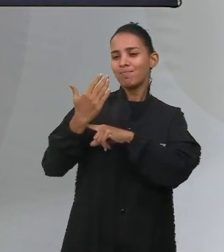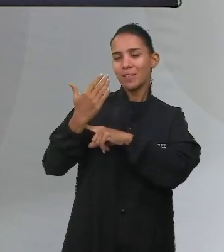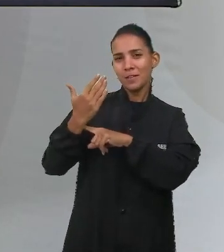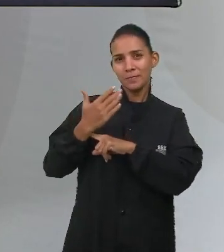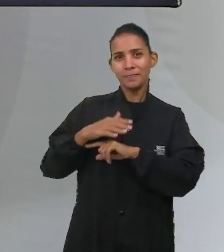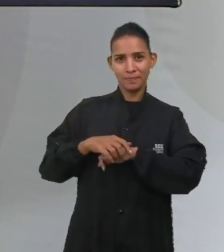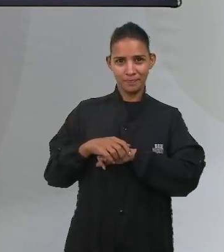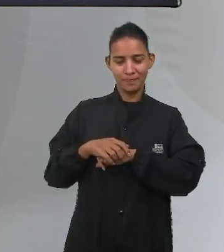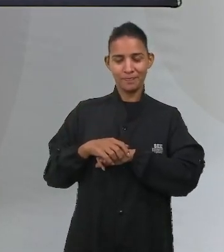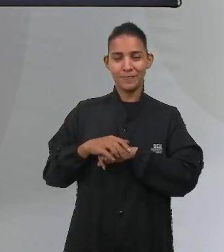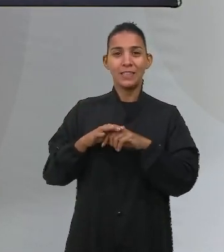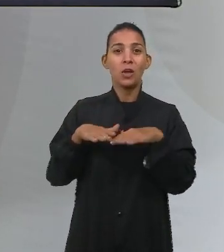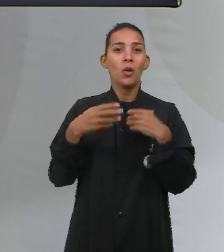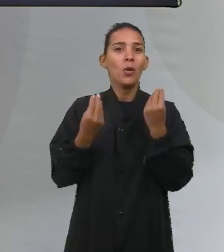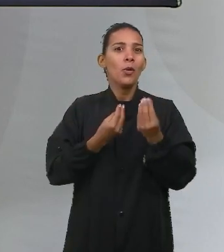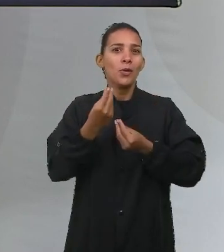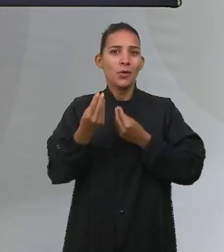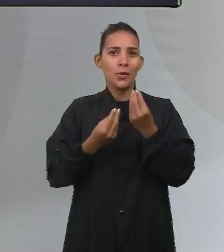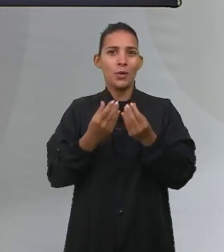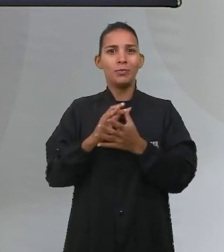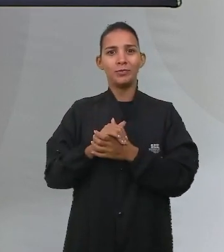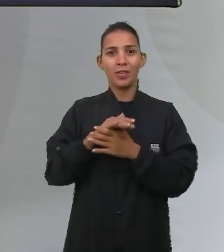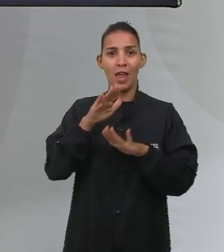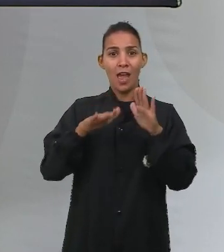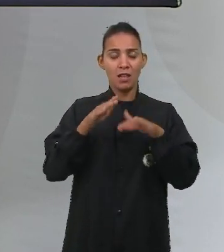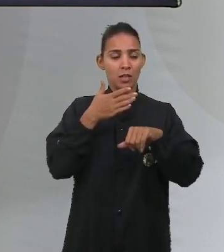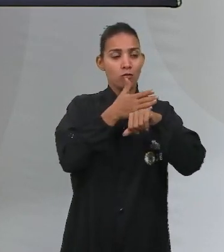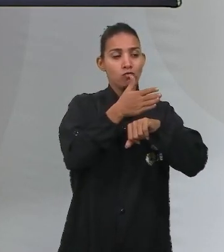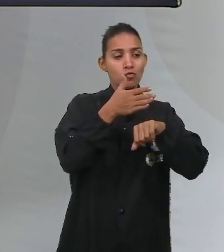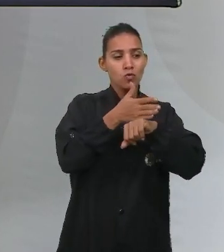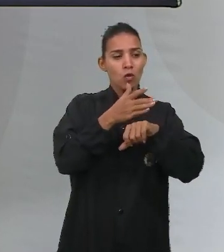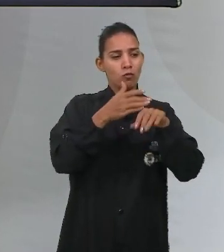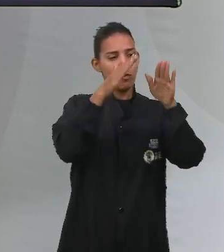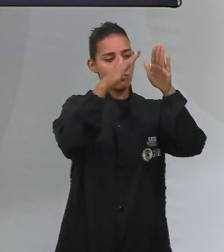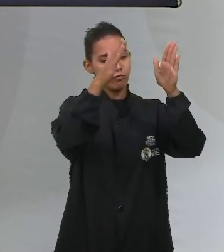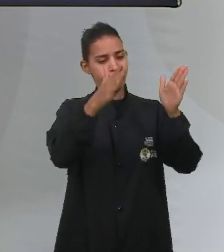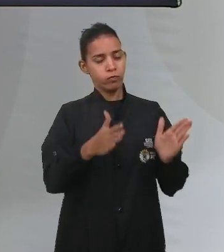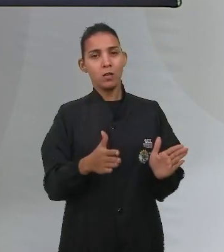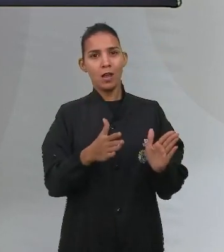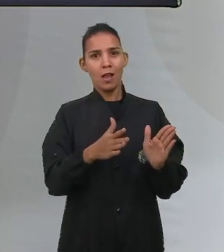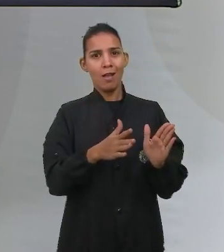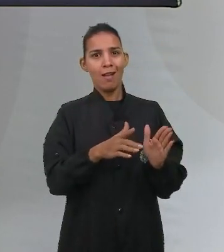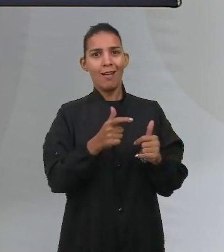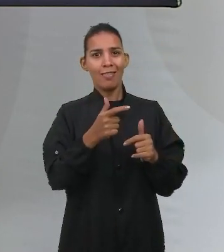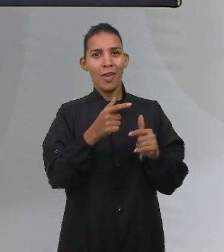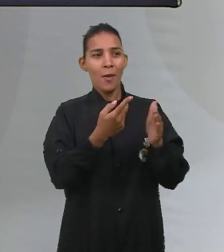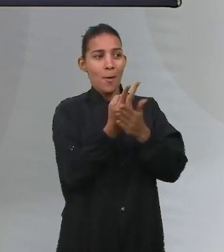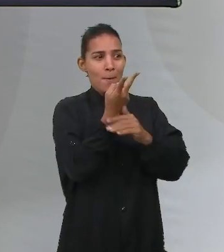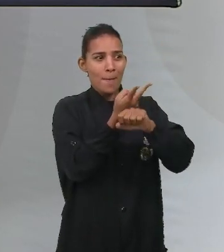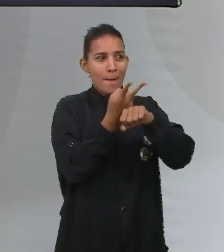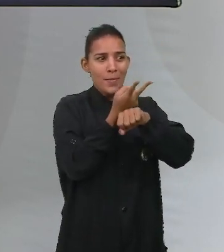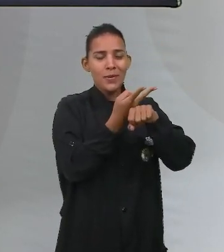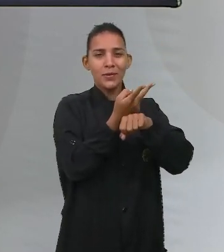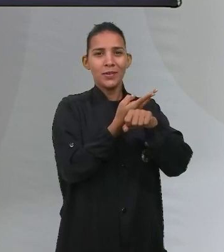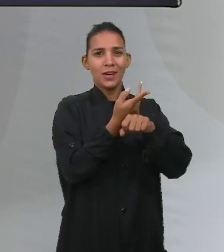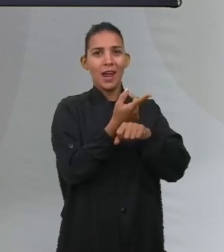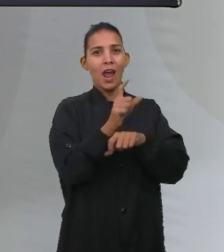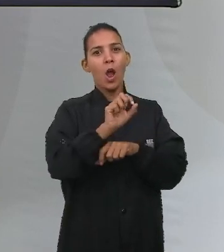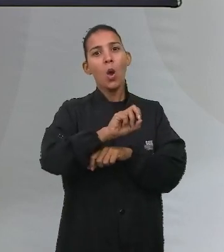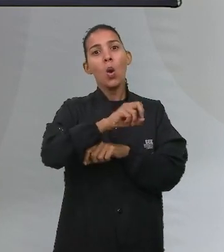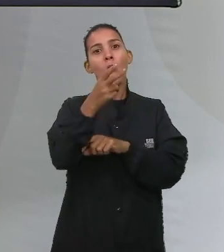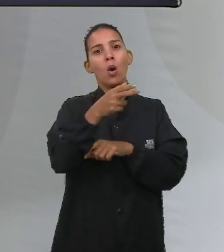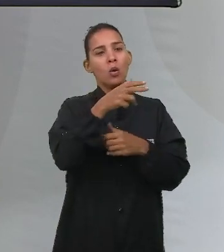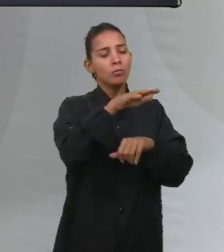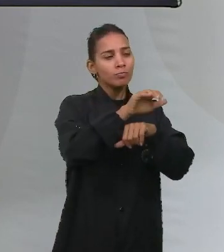atendendo. Em que condições? Em um caixa eletrônico que está disponível nas agências bancárias,